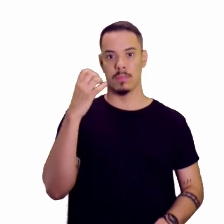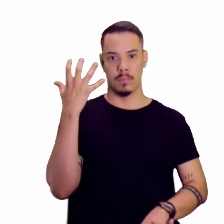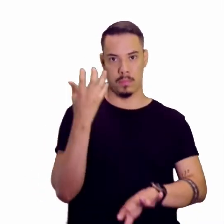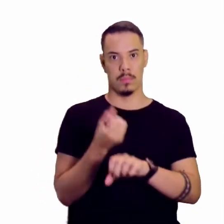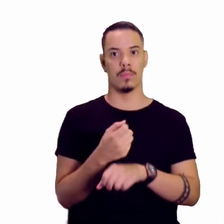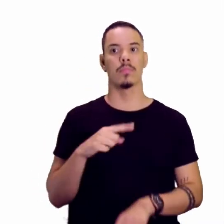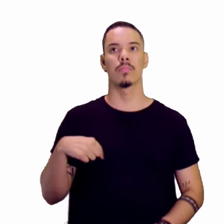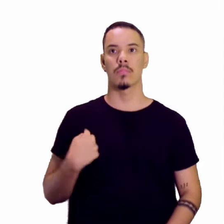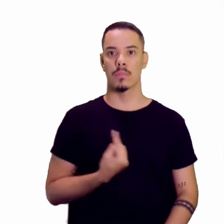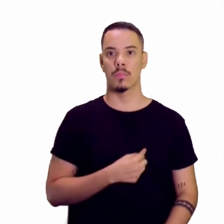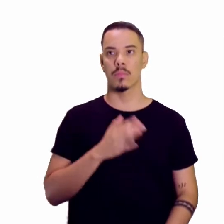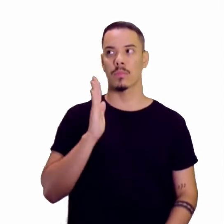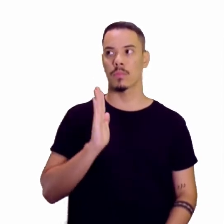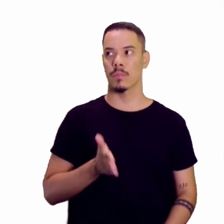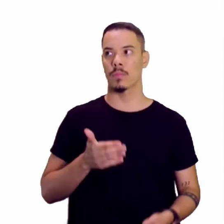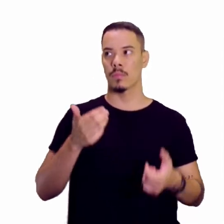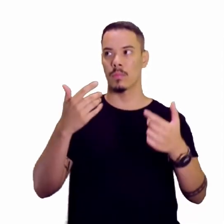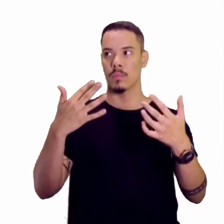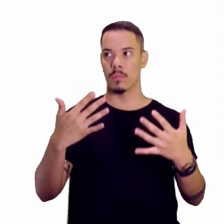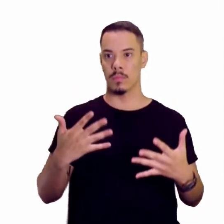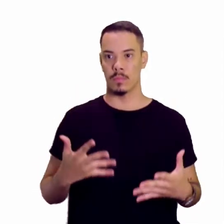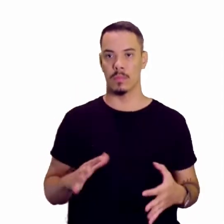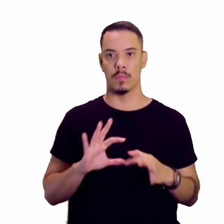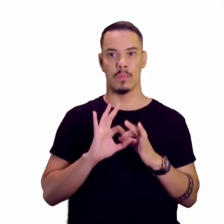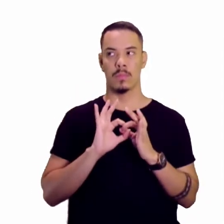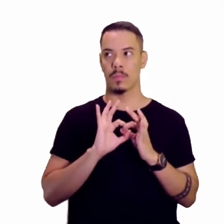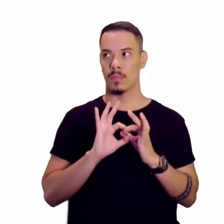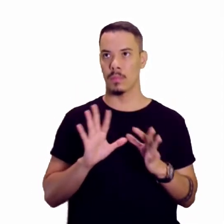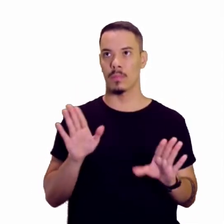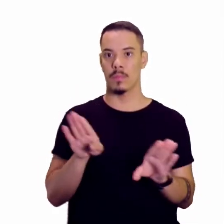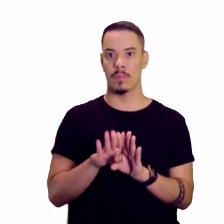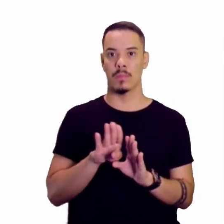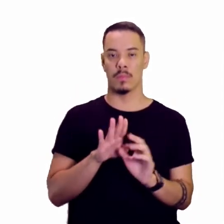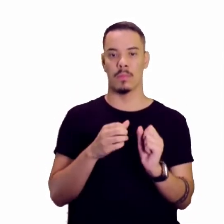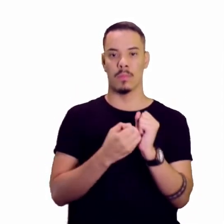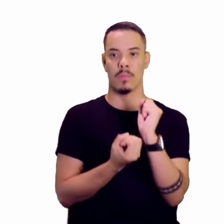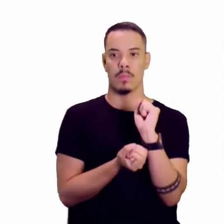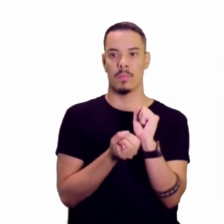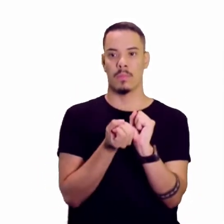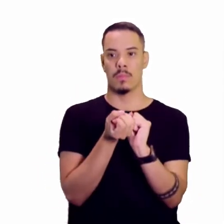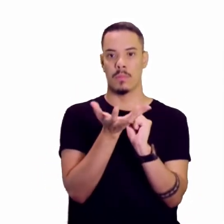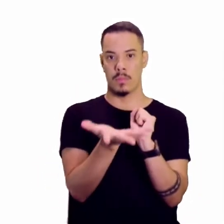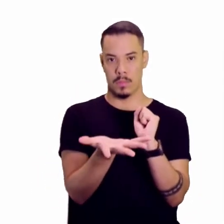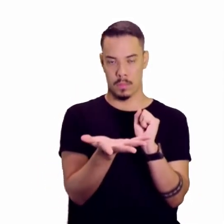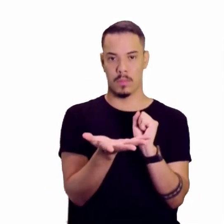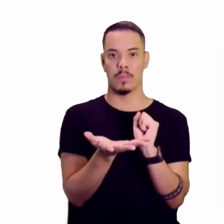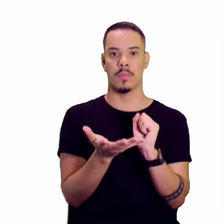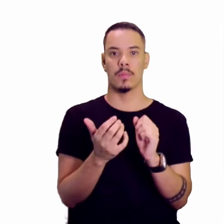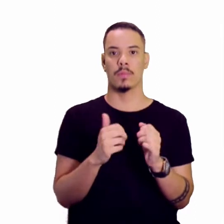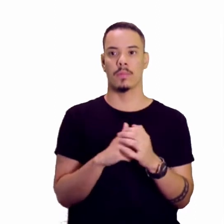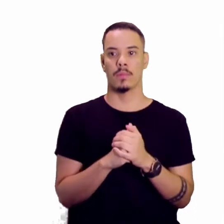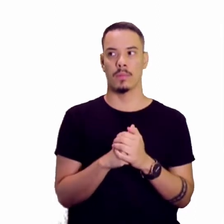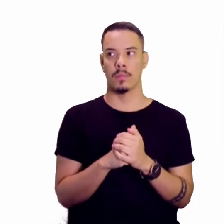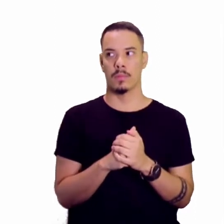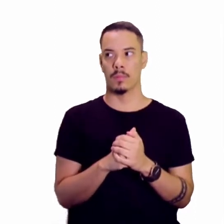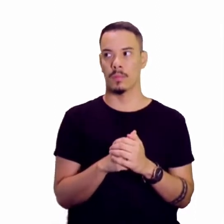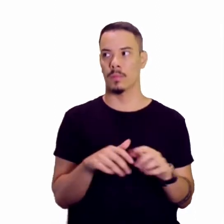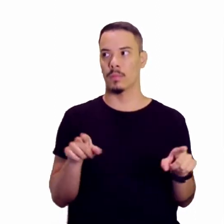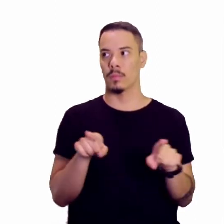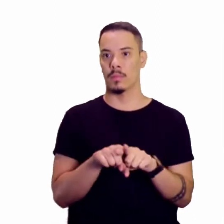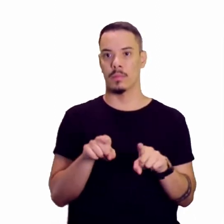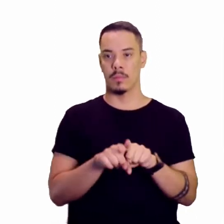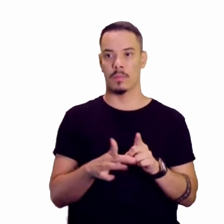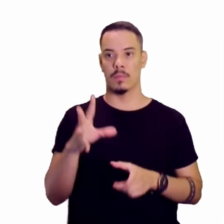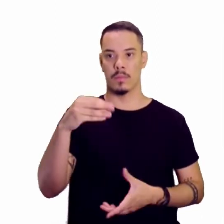já falamos isso lá em queda livre, para dar um spoiler, né? Falamos também lá